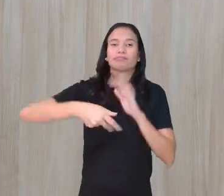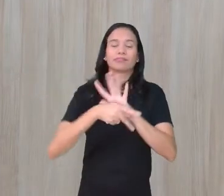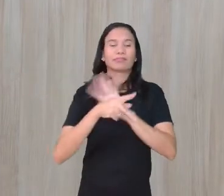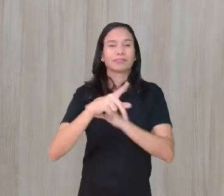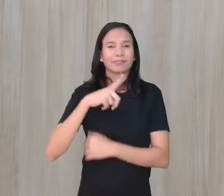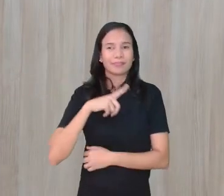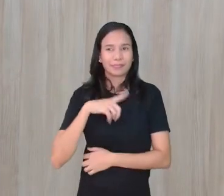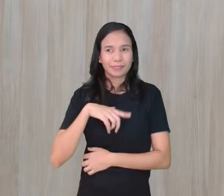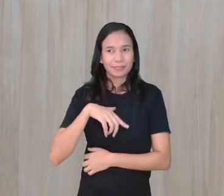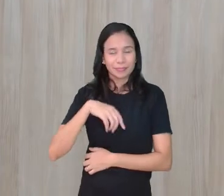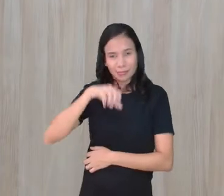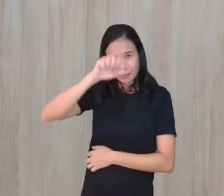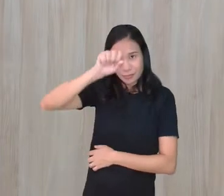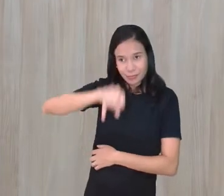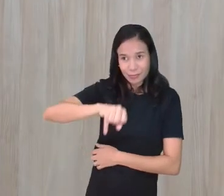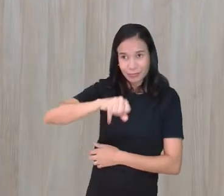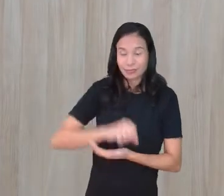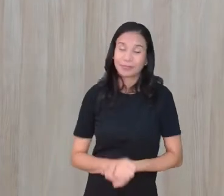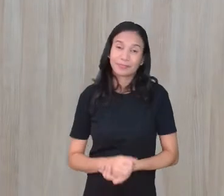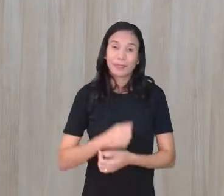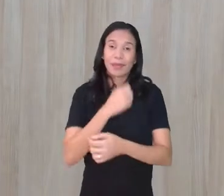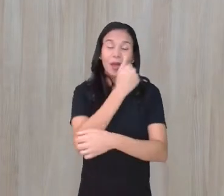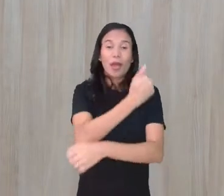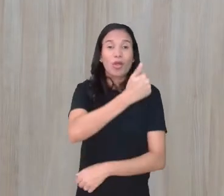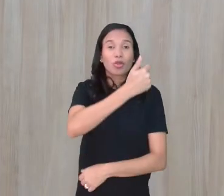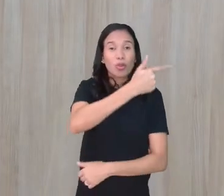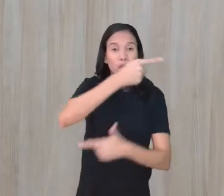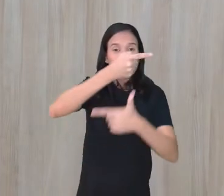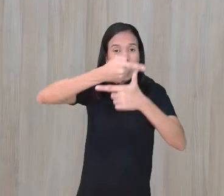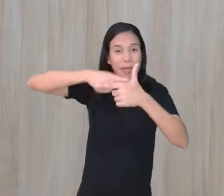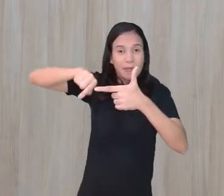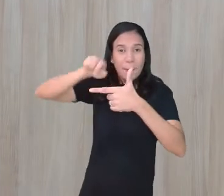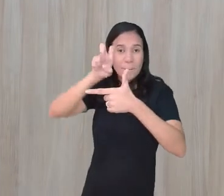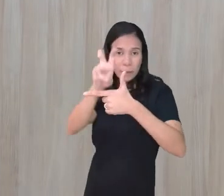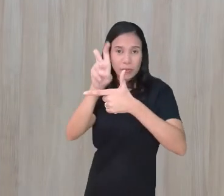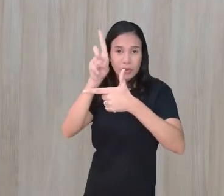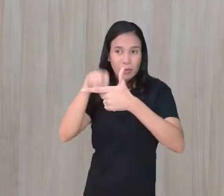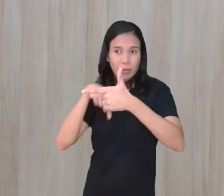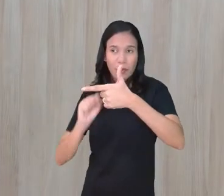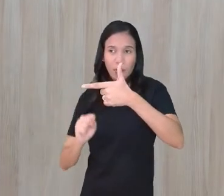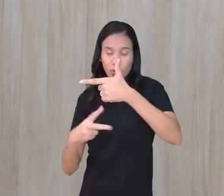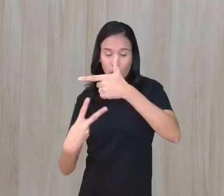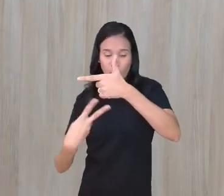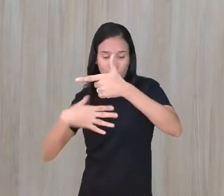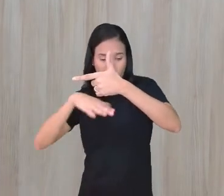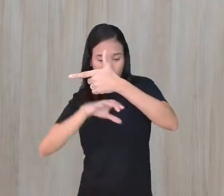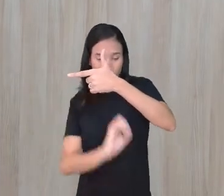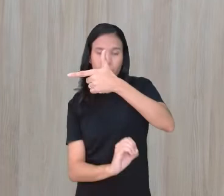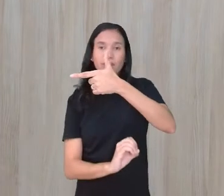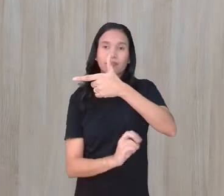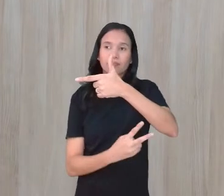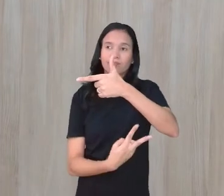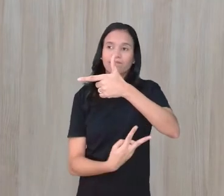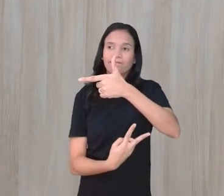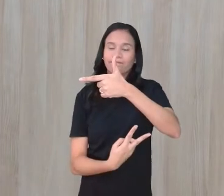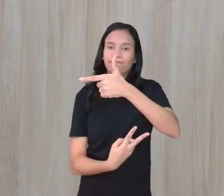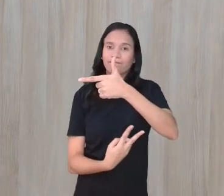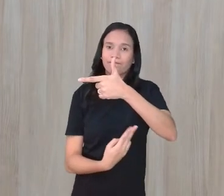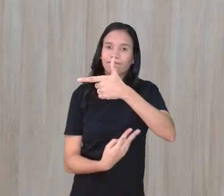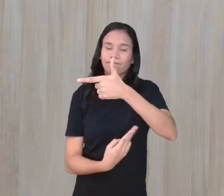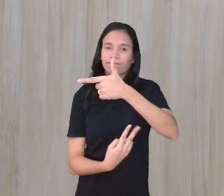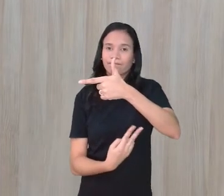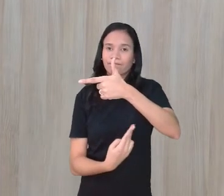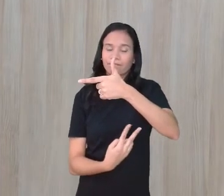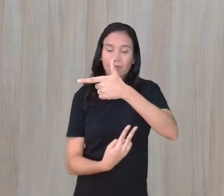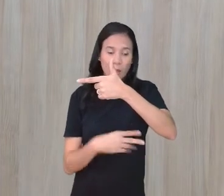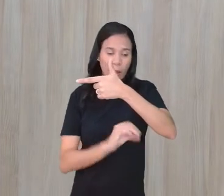12 ele é múltiplo de 4. 12 dividido por 5 é 2, mas sobra o resto 2 aqui, ó.